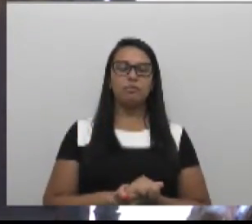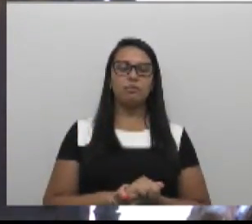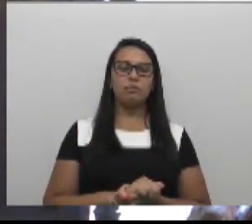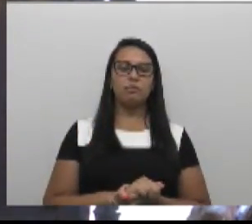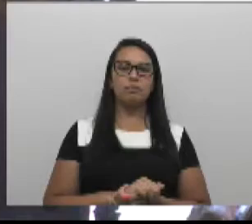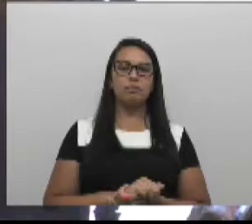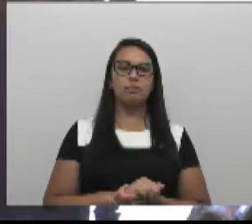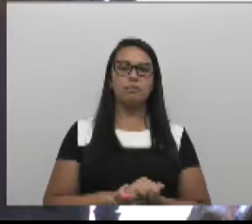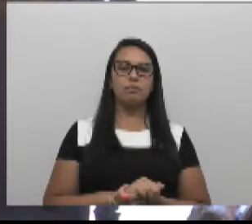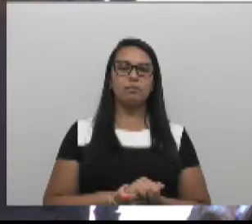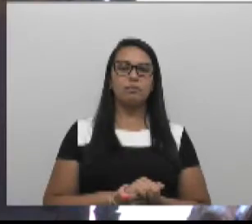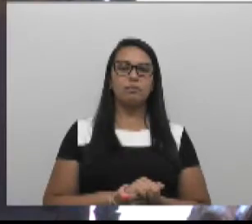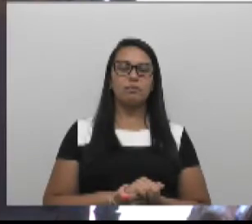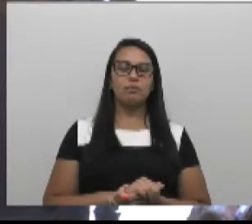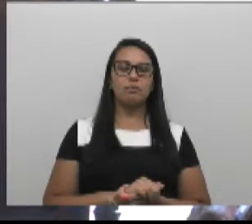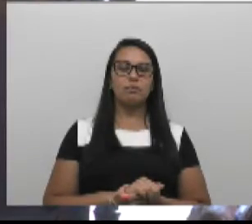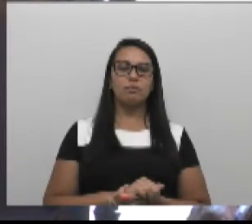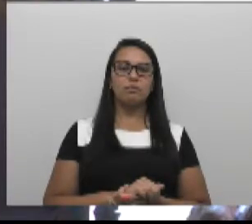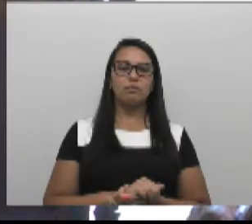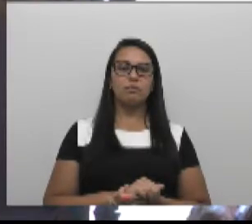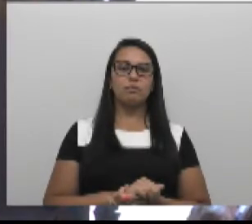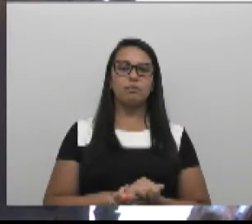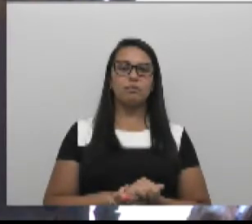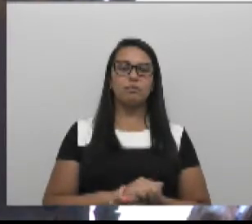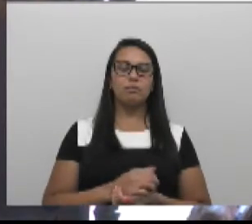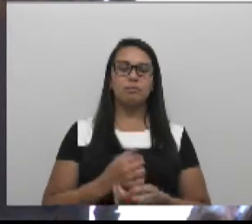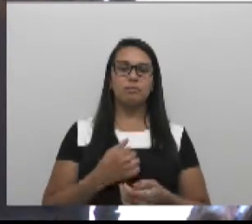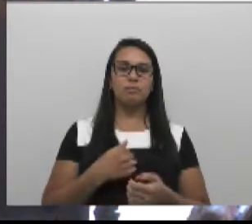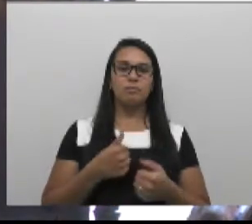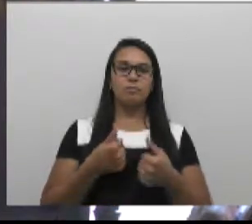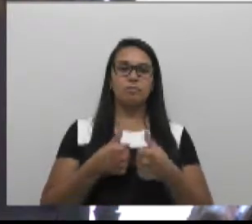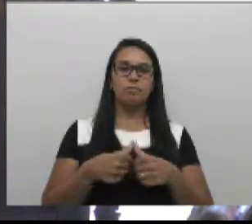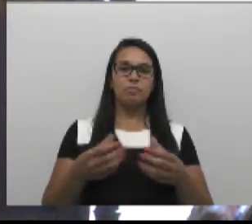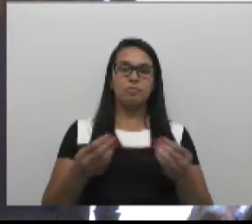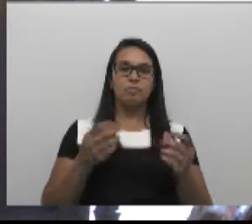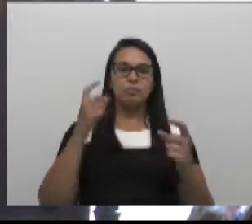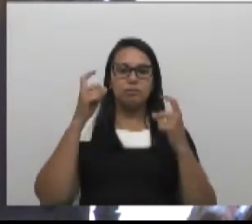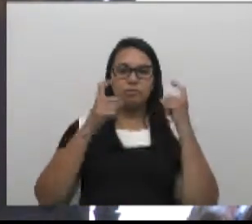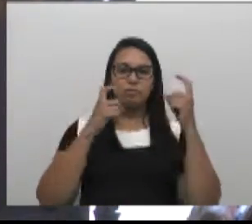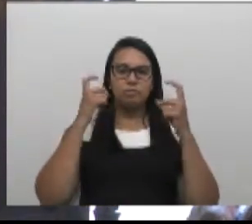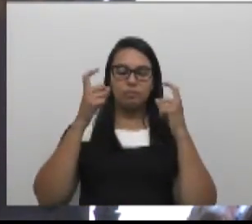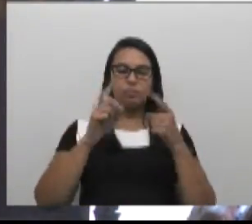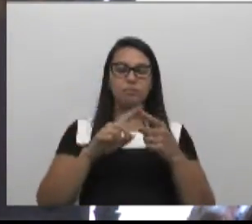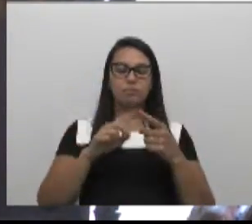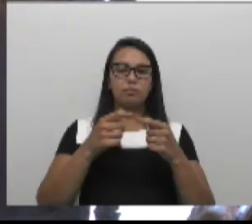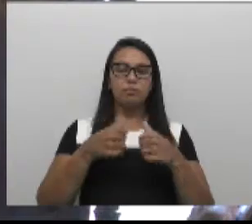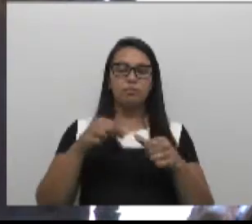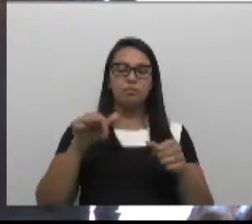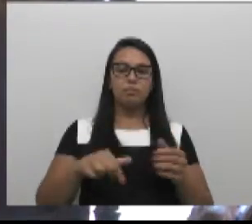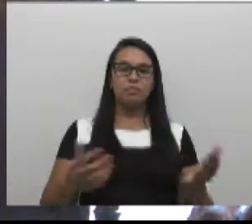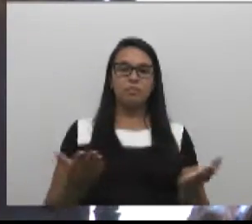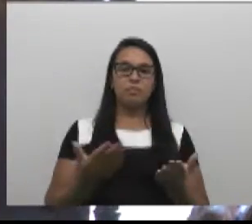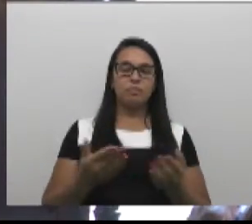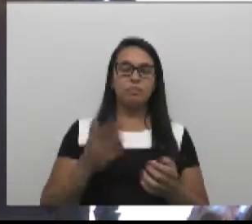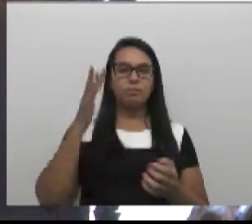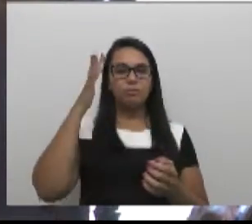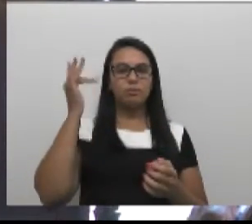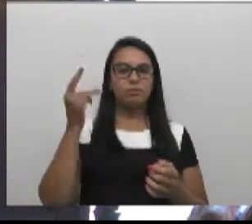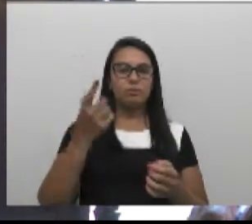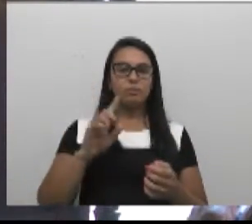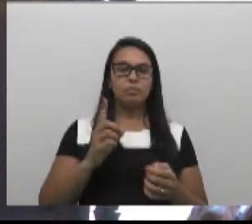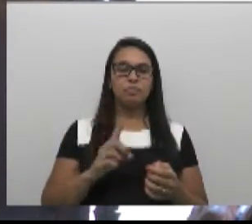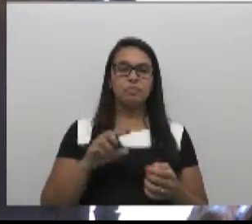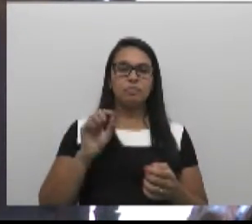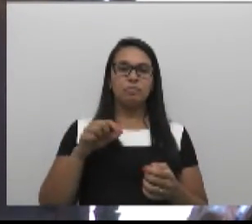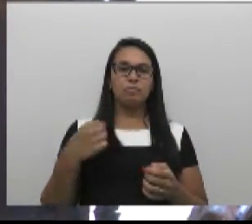colicopia. E o que acontece, vereador Rony? Eu fiquei muito preocupada, porque a gente está aqui no momento, amanhã a gente não está. Então, o que a gente puder fazer para